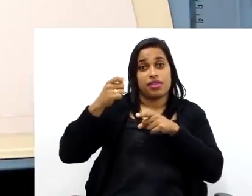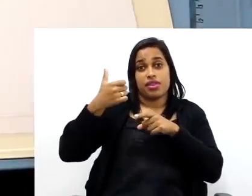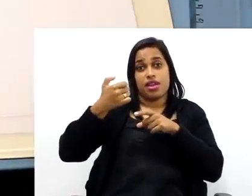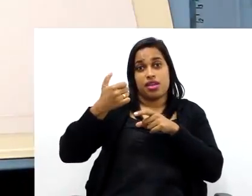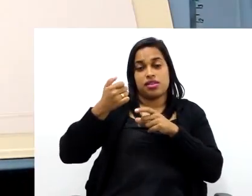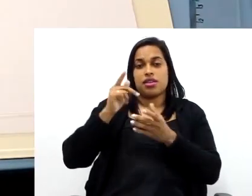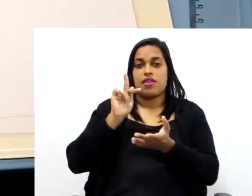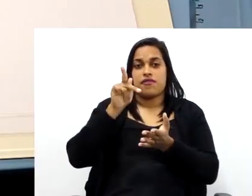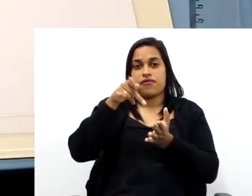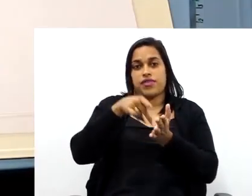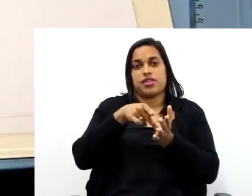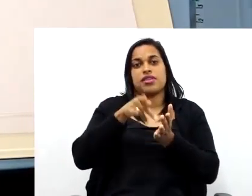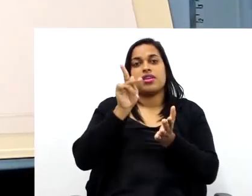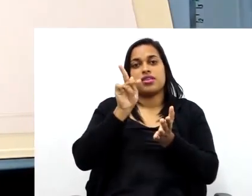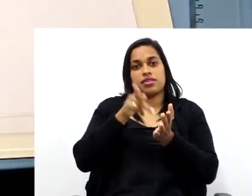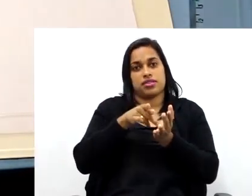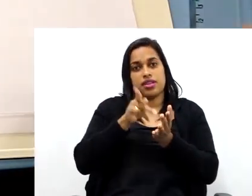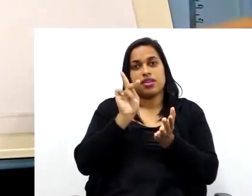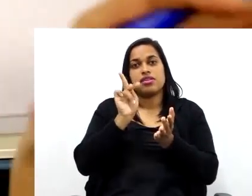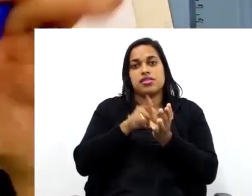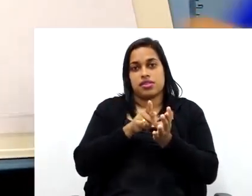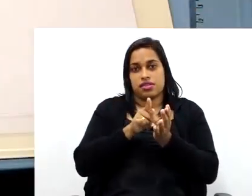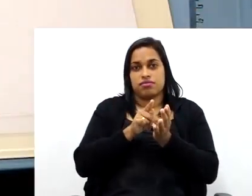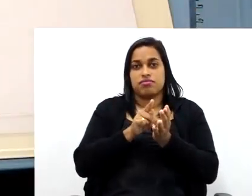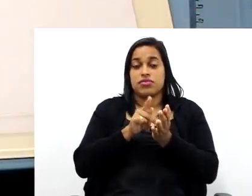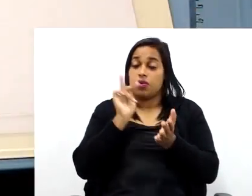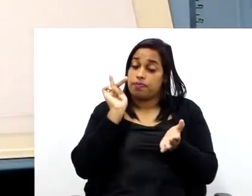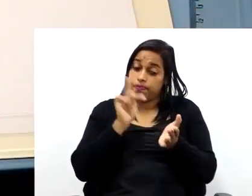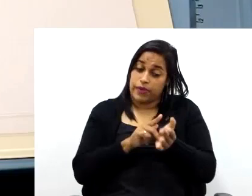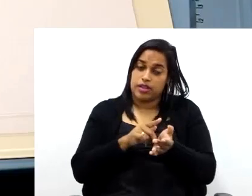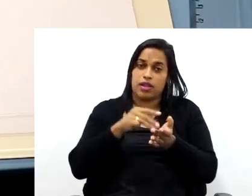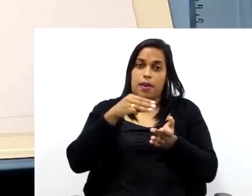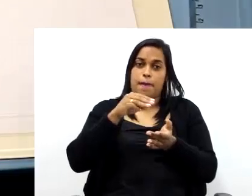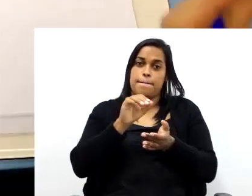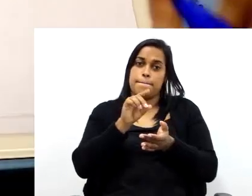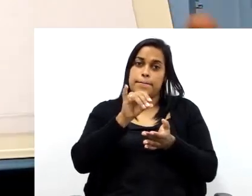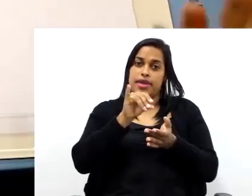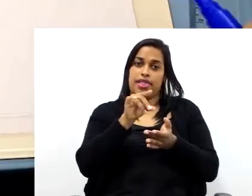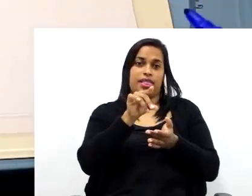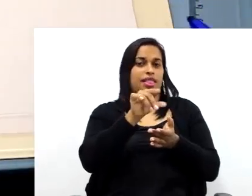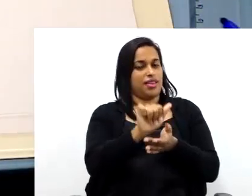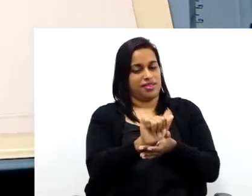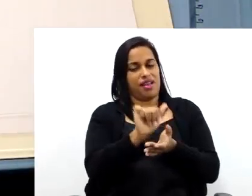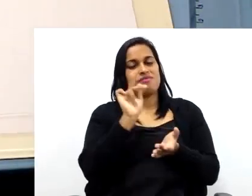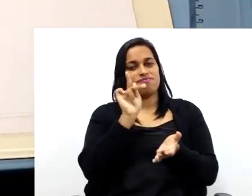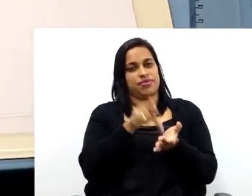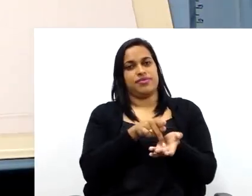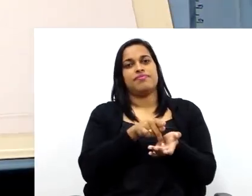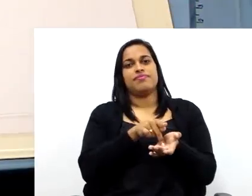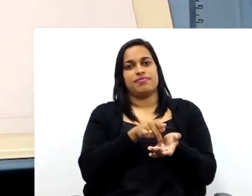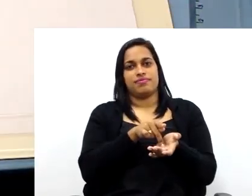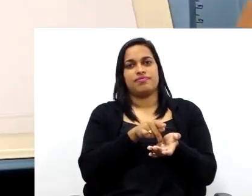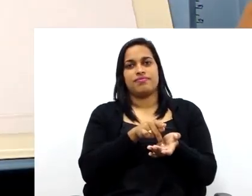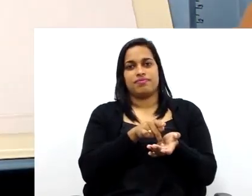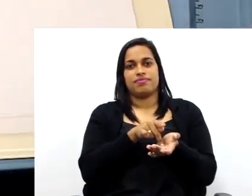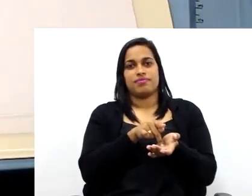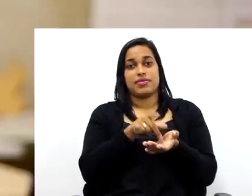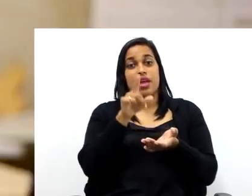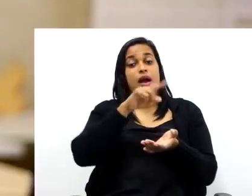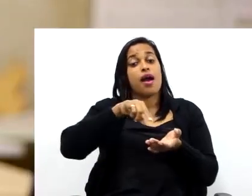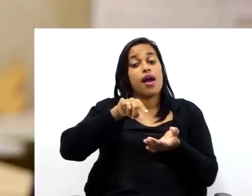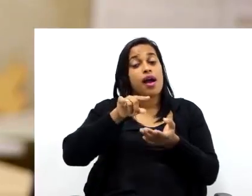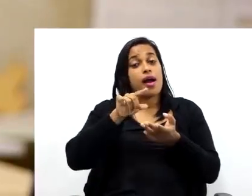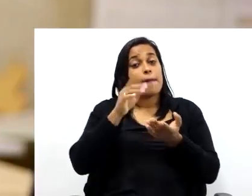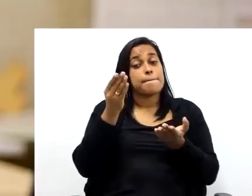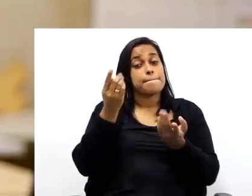estão em verdadeira grandeza. Estão em medidas reais, né? Então, a posição paralela, ela me